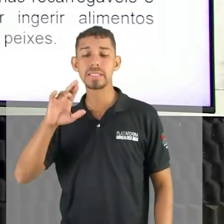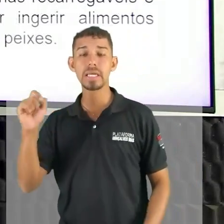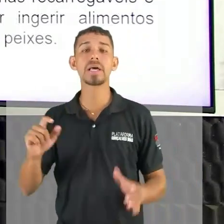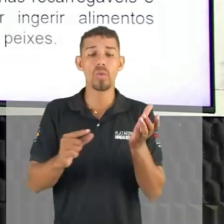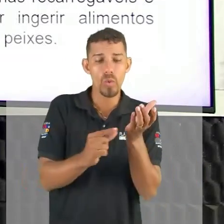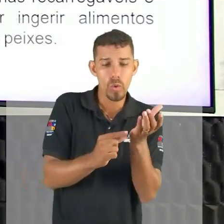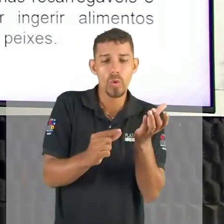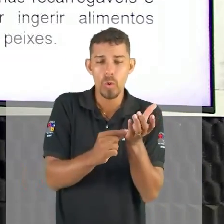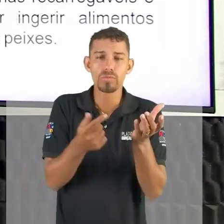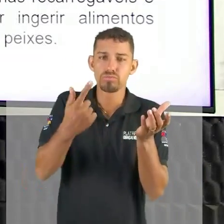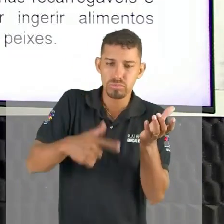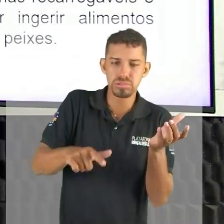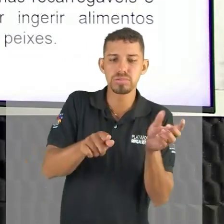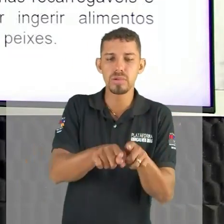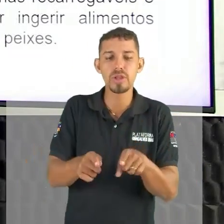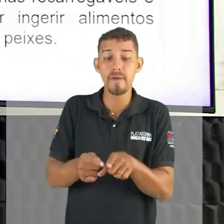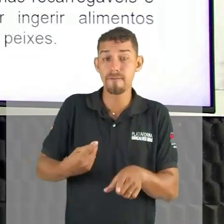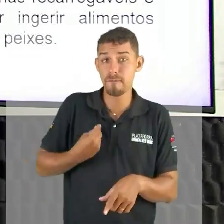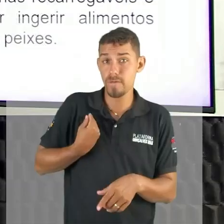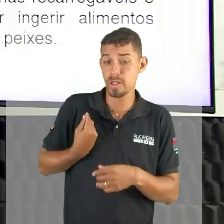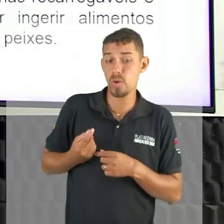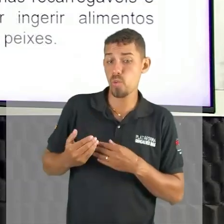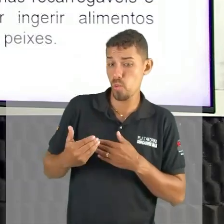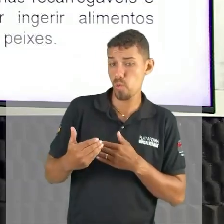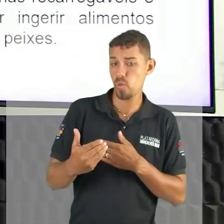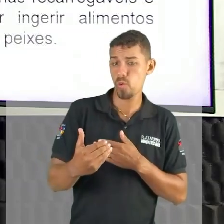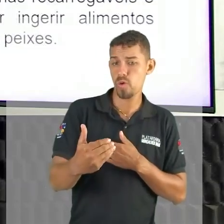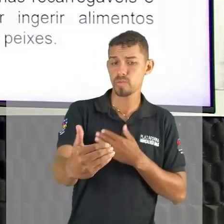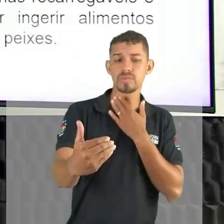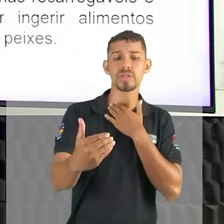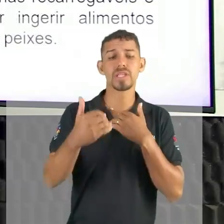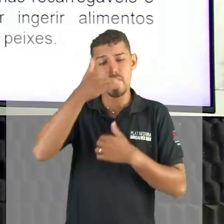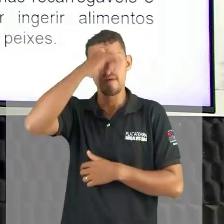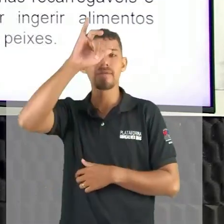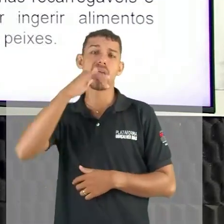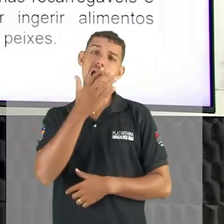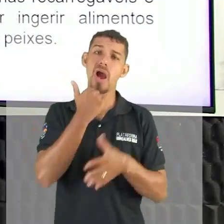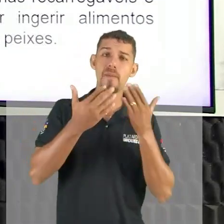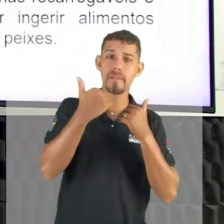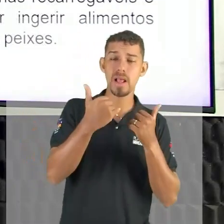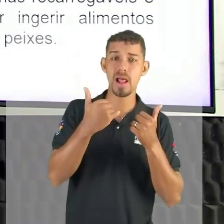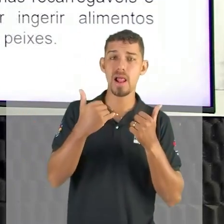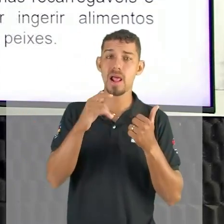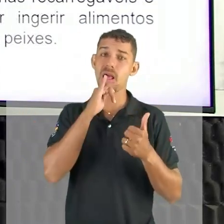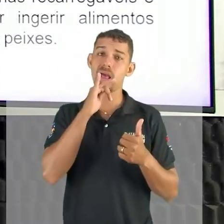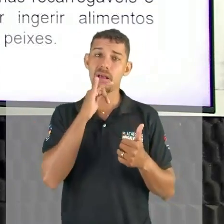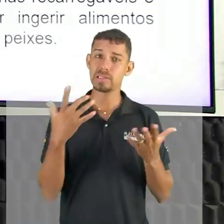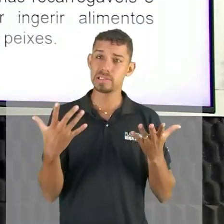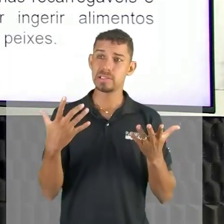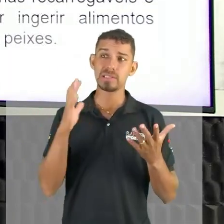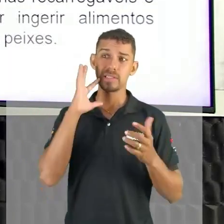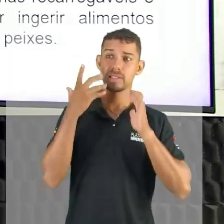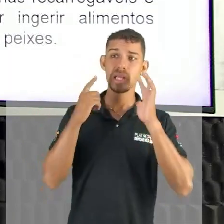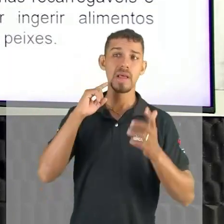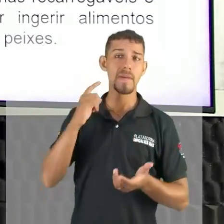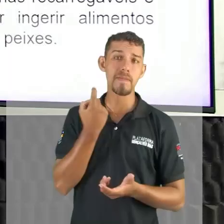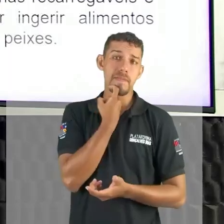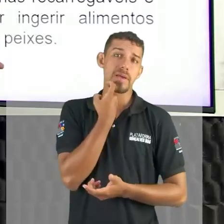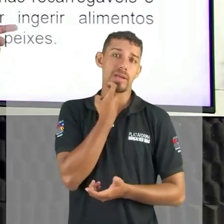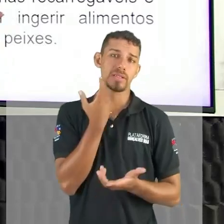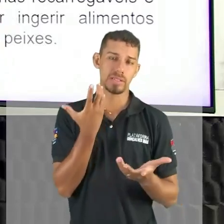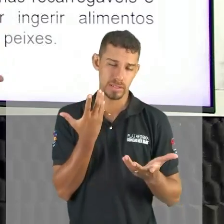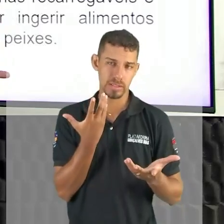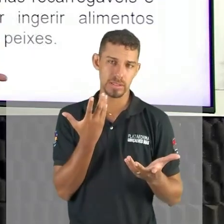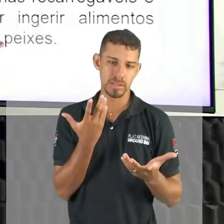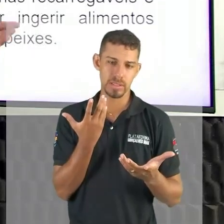recarregáveis e de vida útil longa e evitar ingerir alimentos contaminados, especialmente peixes. Primeiro que eu não tenho como